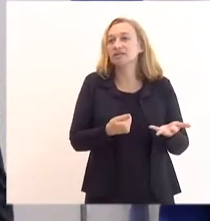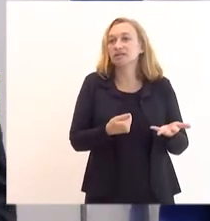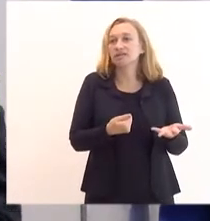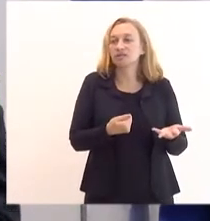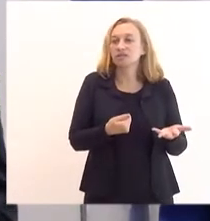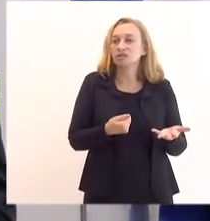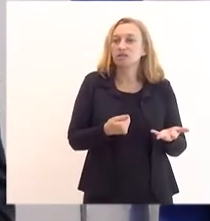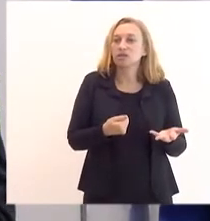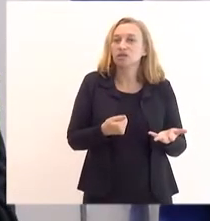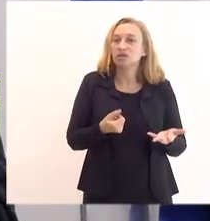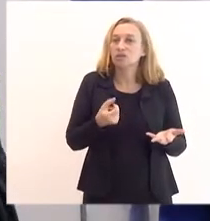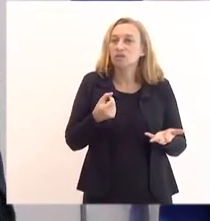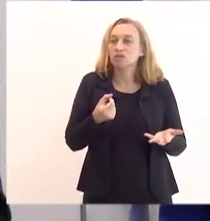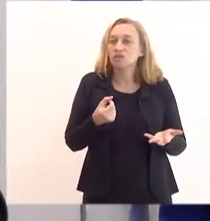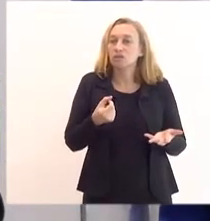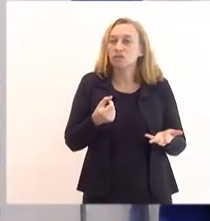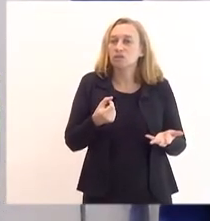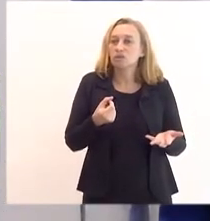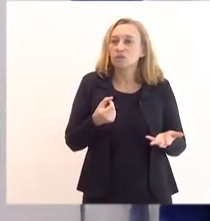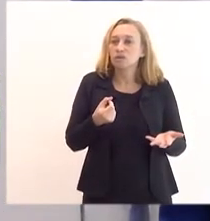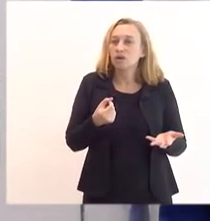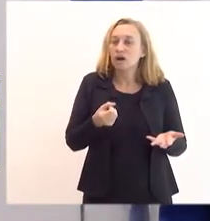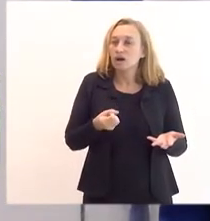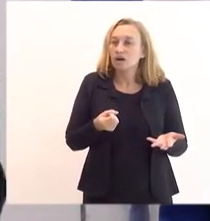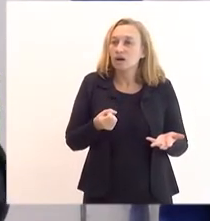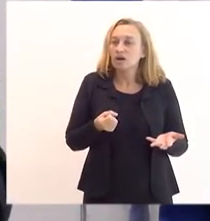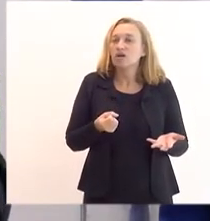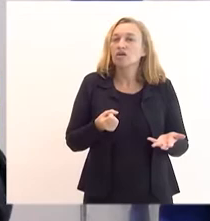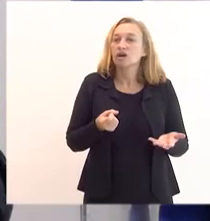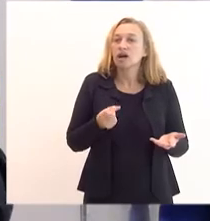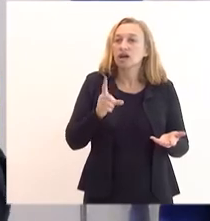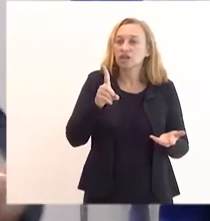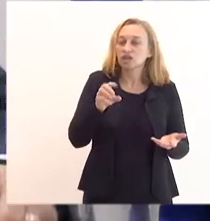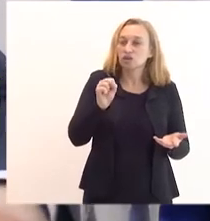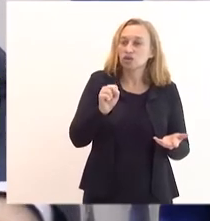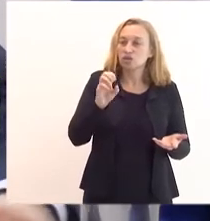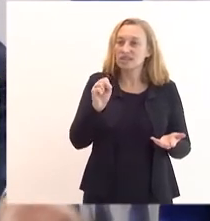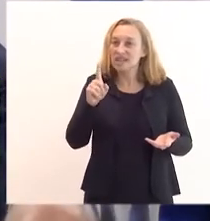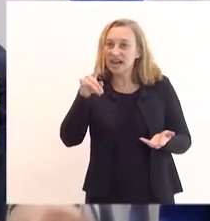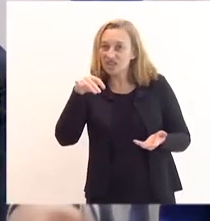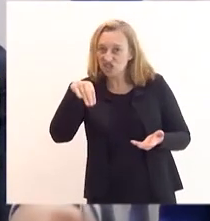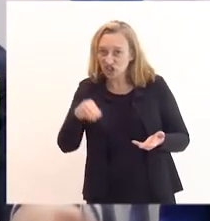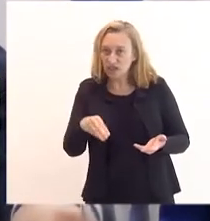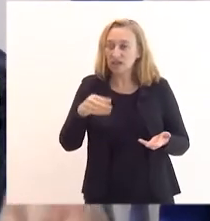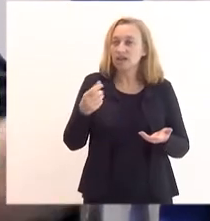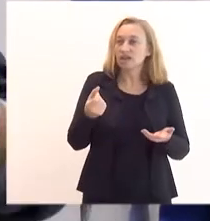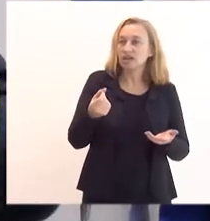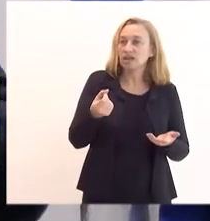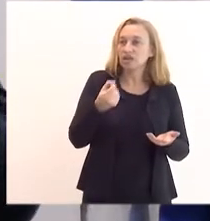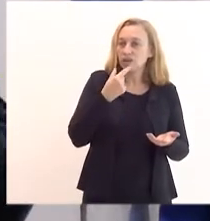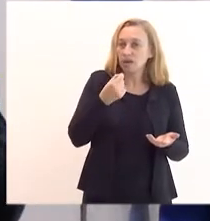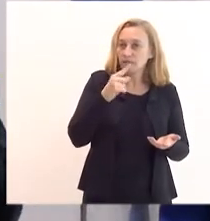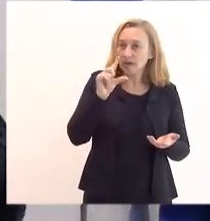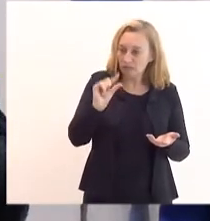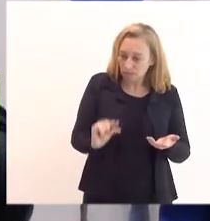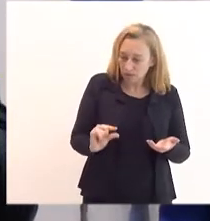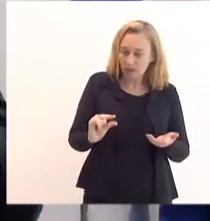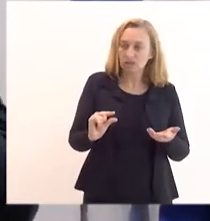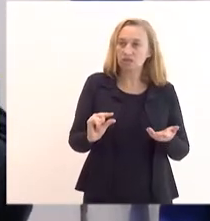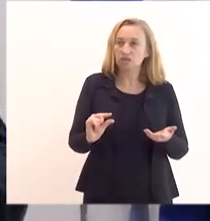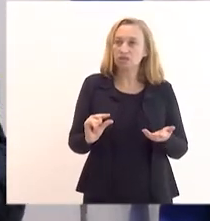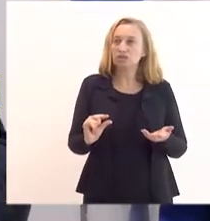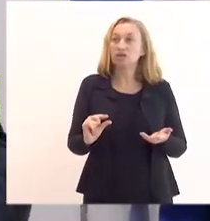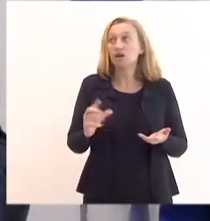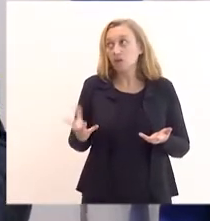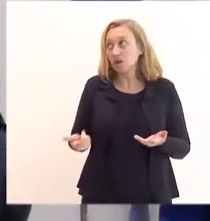a dosagem exata, uma melhora significativa na qualidade de vida. E, de fato, é impossível, mesmo